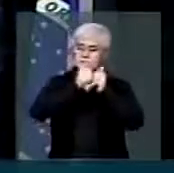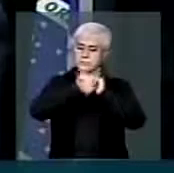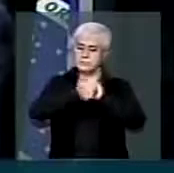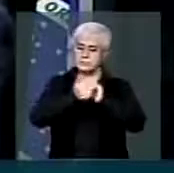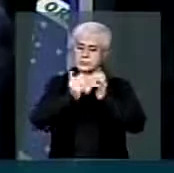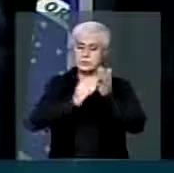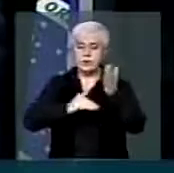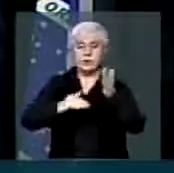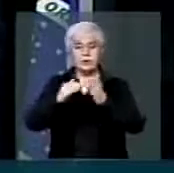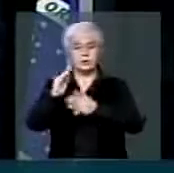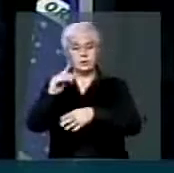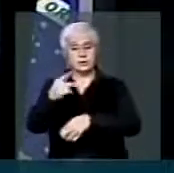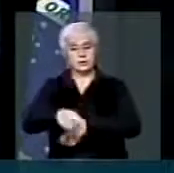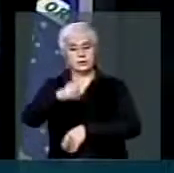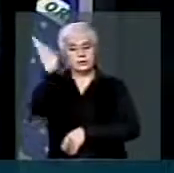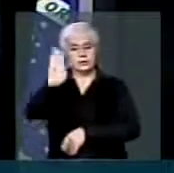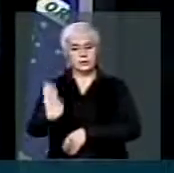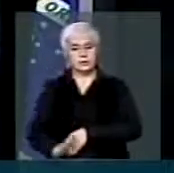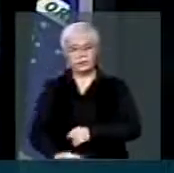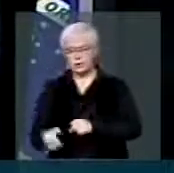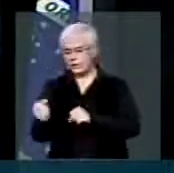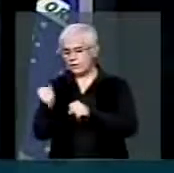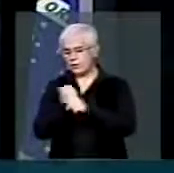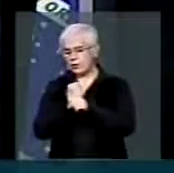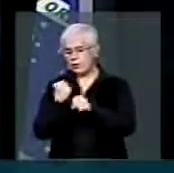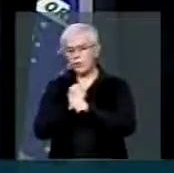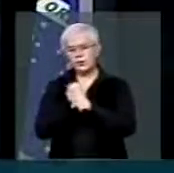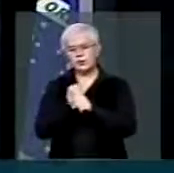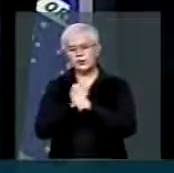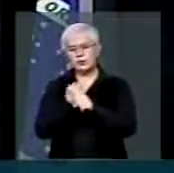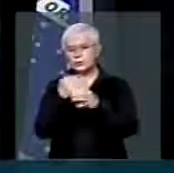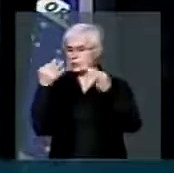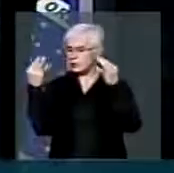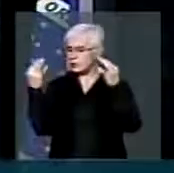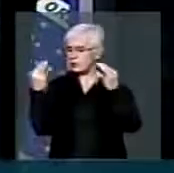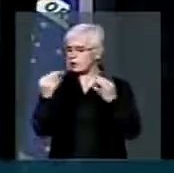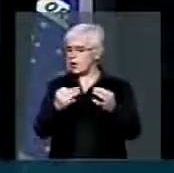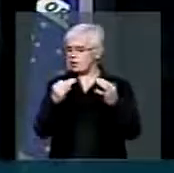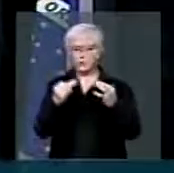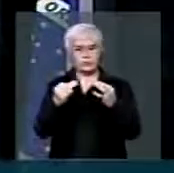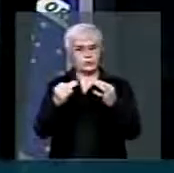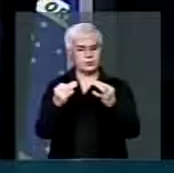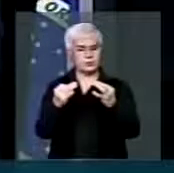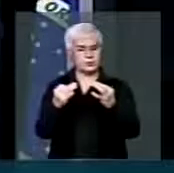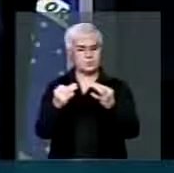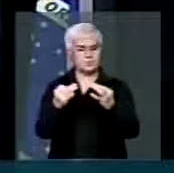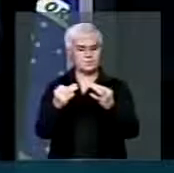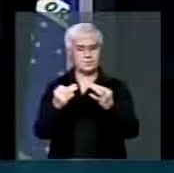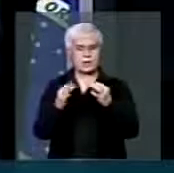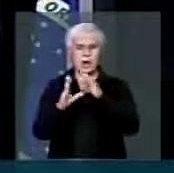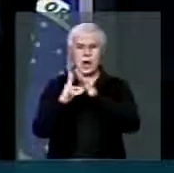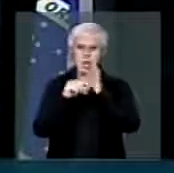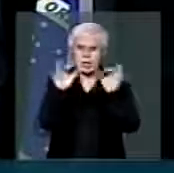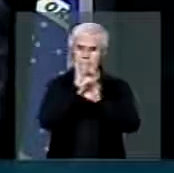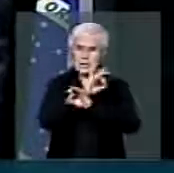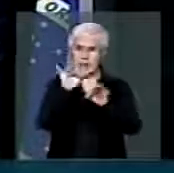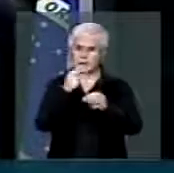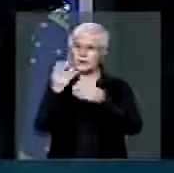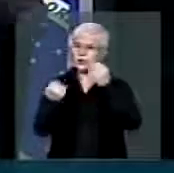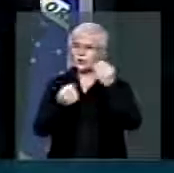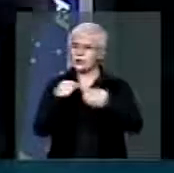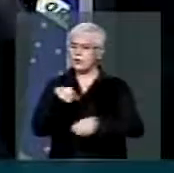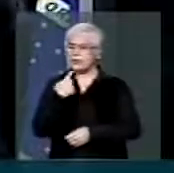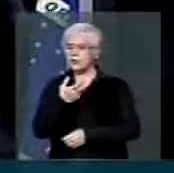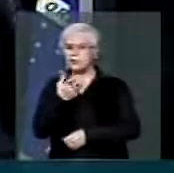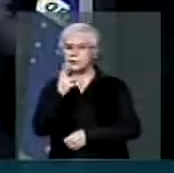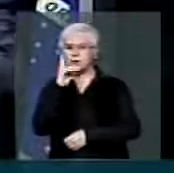foram construídas da forma mais honesta possível. Ah, como gostaríamos de estar aqui, olhando